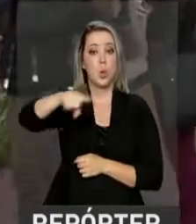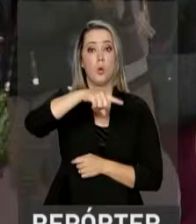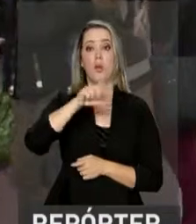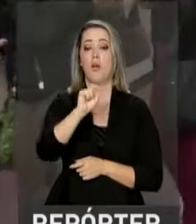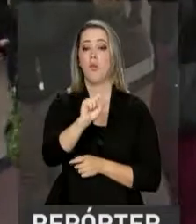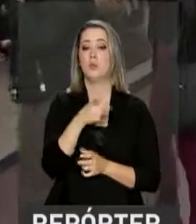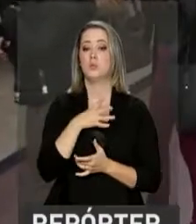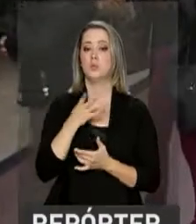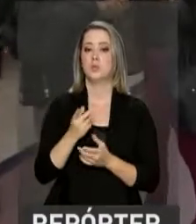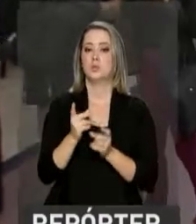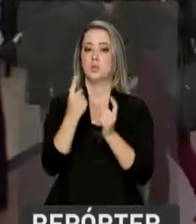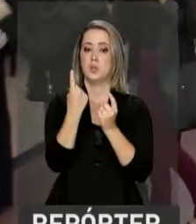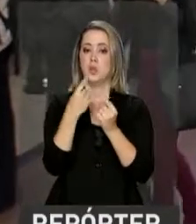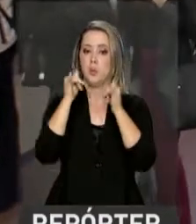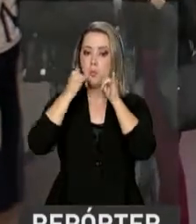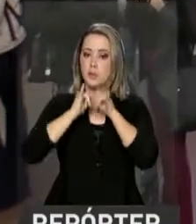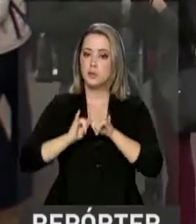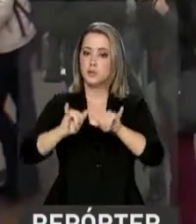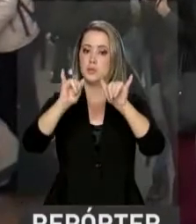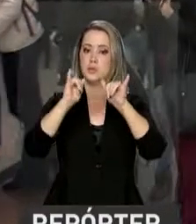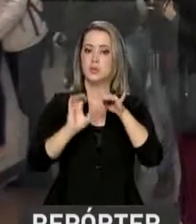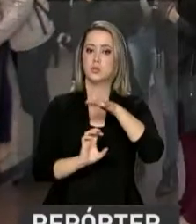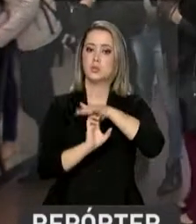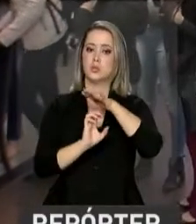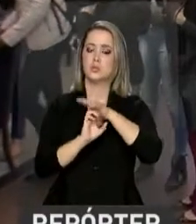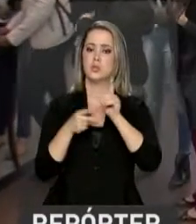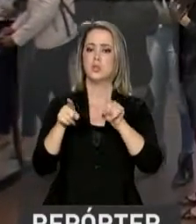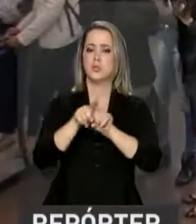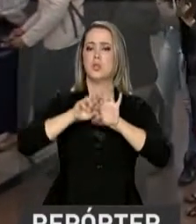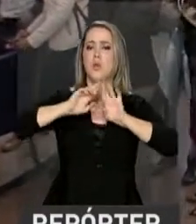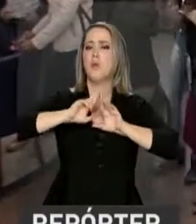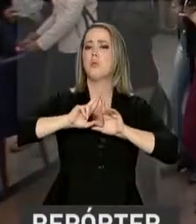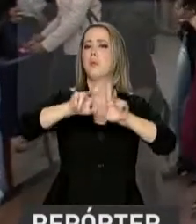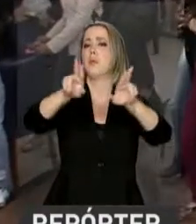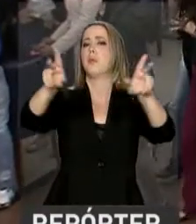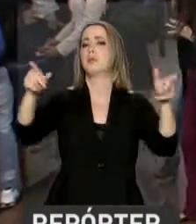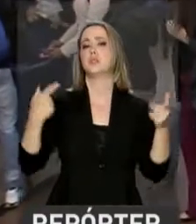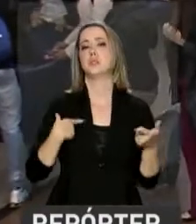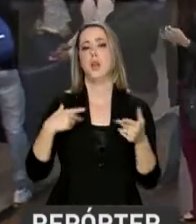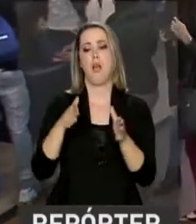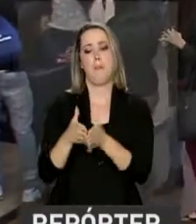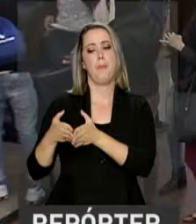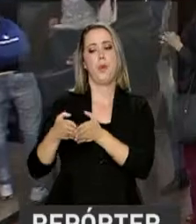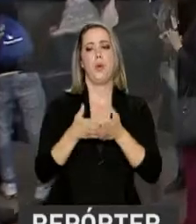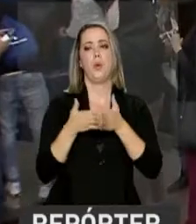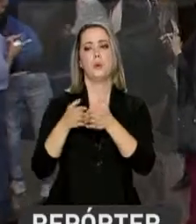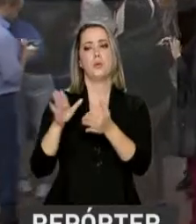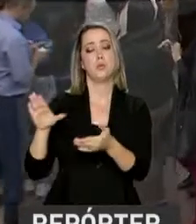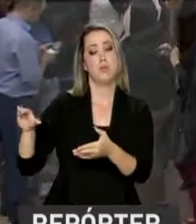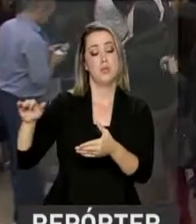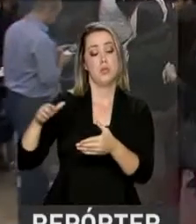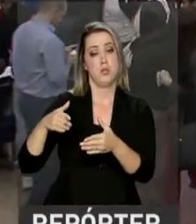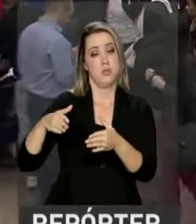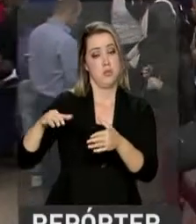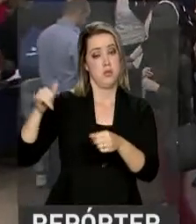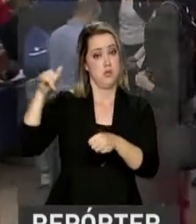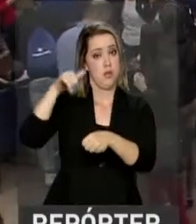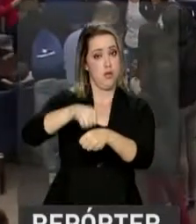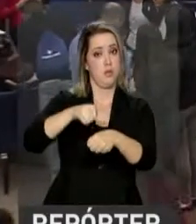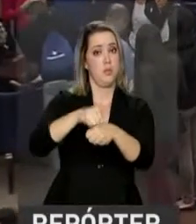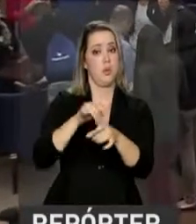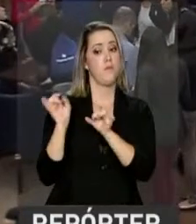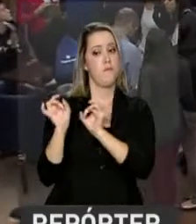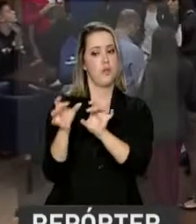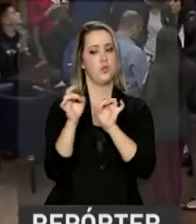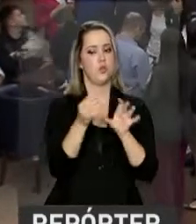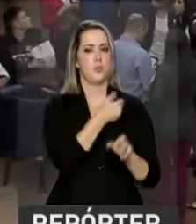que uma distribuidora de energia elétrica, lotes de linhas de transmissão, portos fluviais e aeroportos foram leiloados pelo governo